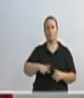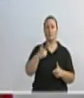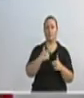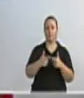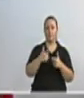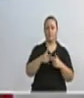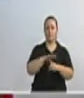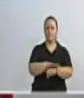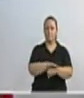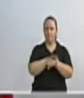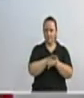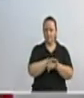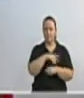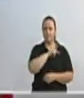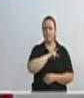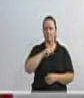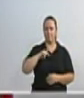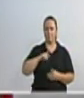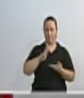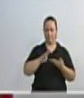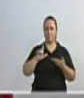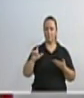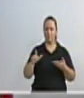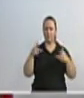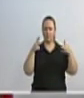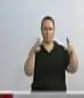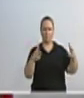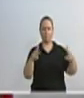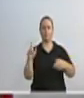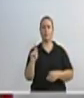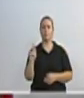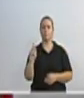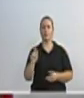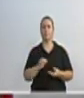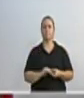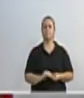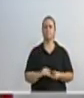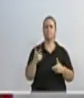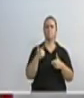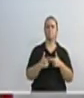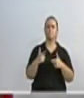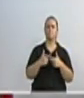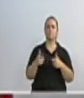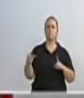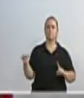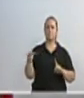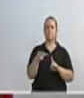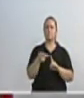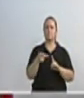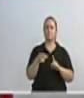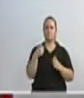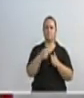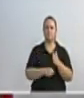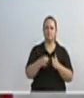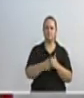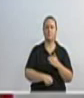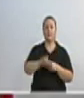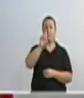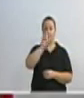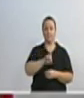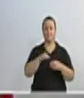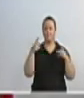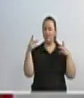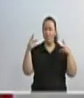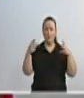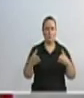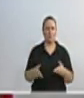segurança pública em Blumenau são os mesmos de Gaspar. E os problemas da defesa do consumidor, dos direitos dos consumidores, são os mesmos.